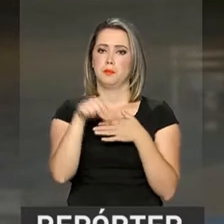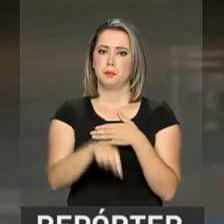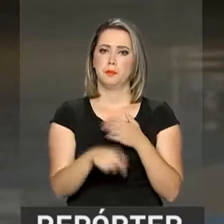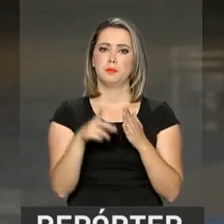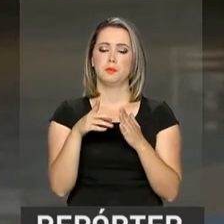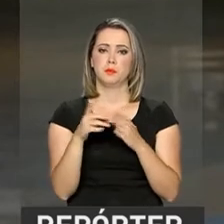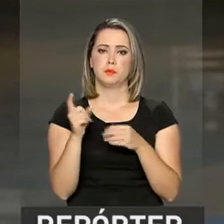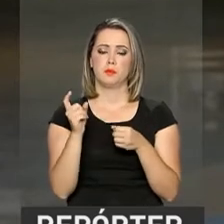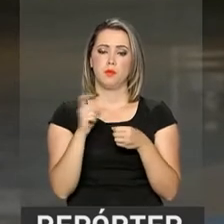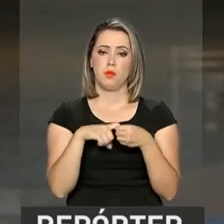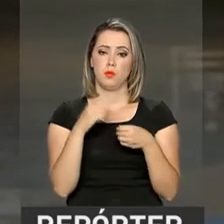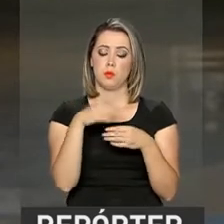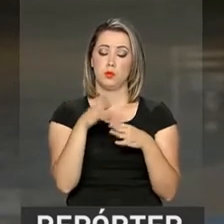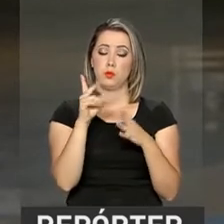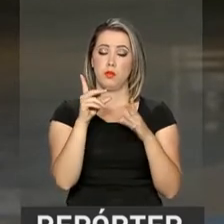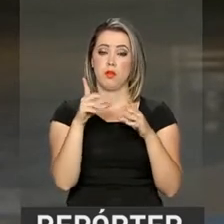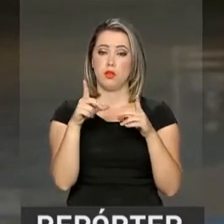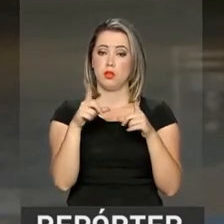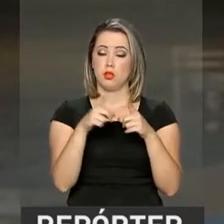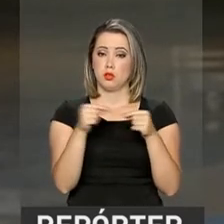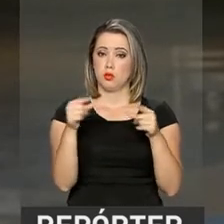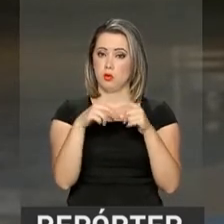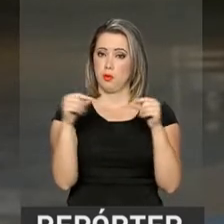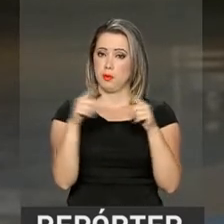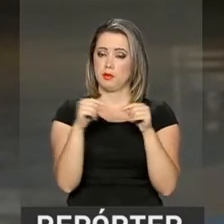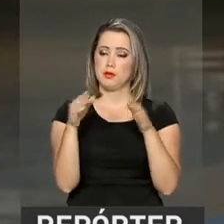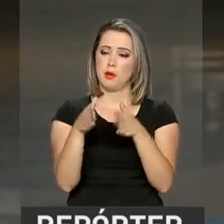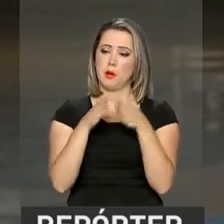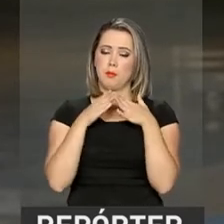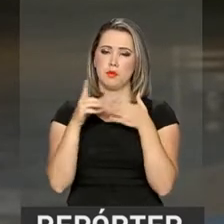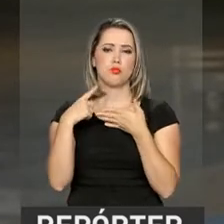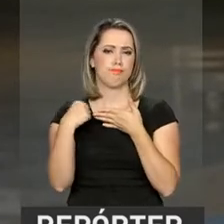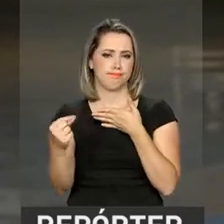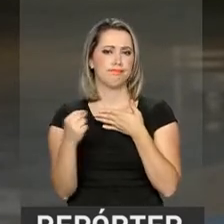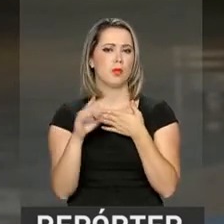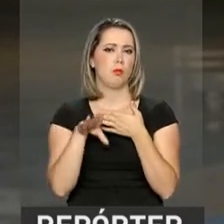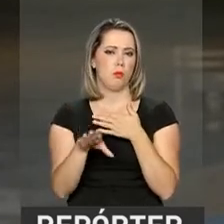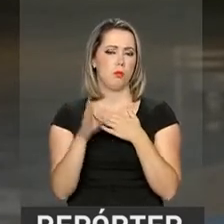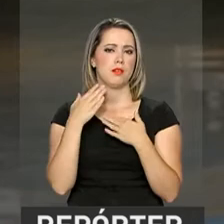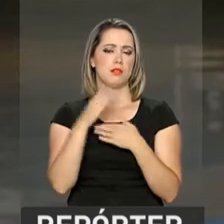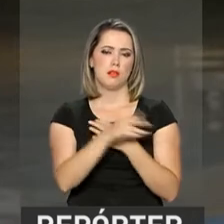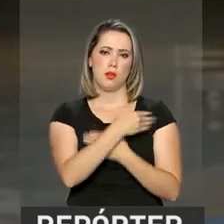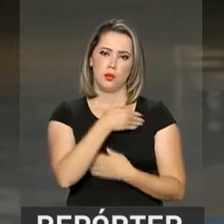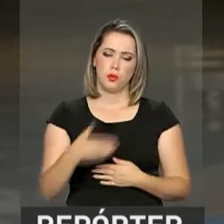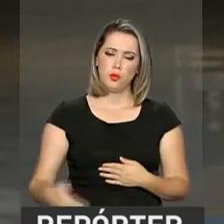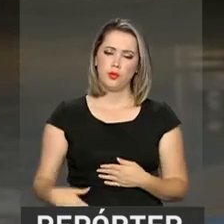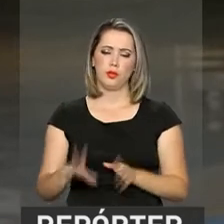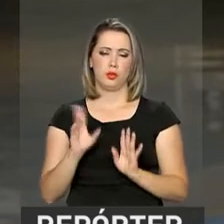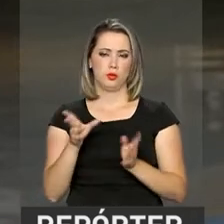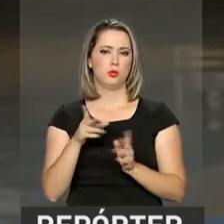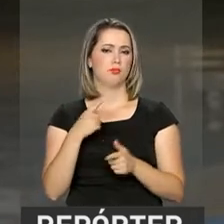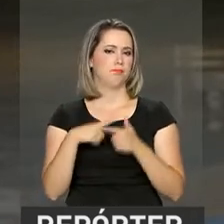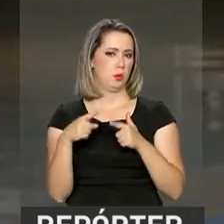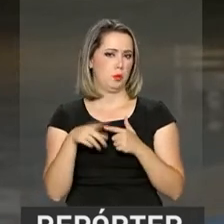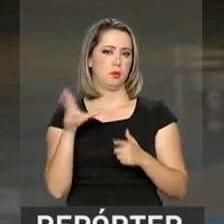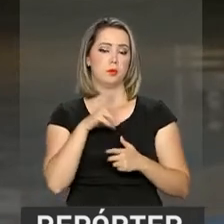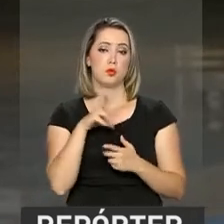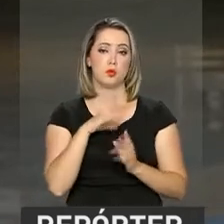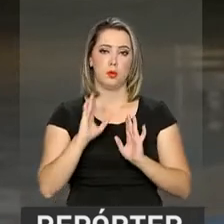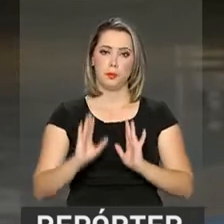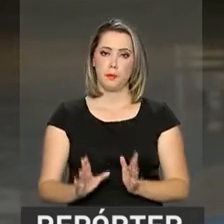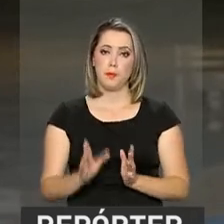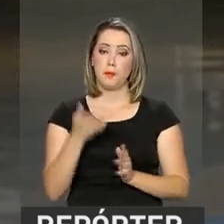brasília se encontrou com o presidente e solicitou sua dispensa do governo alegando motivos pessoais o